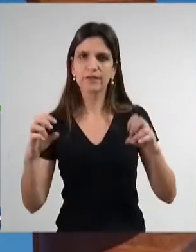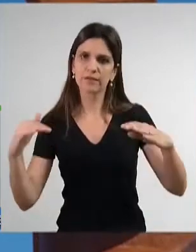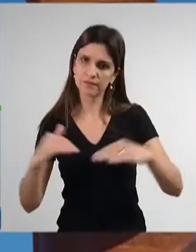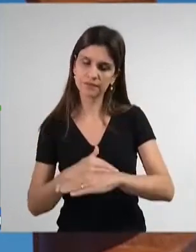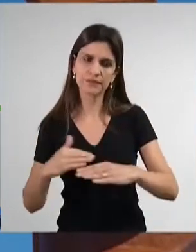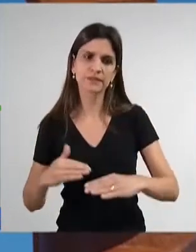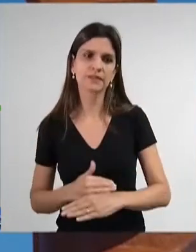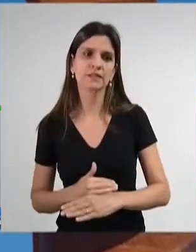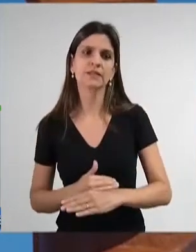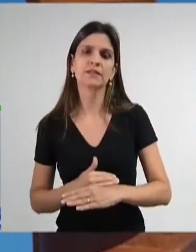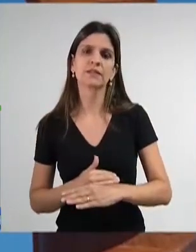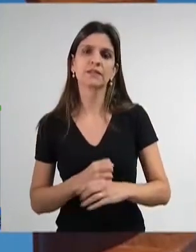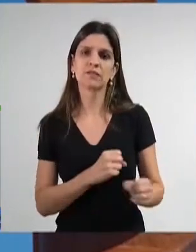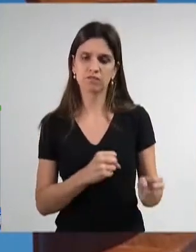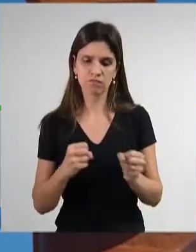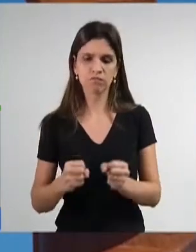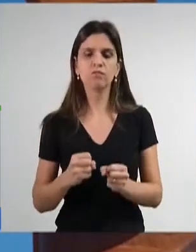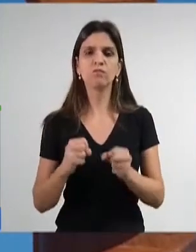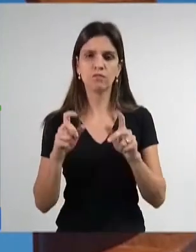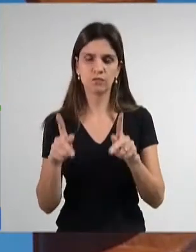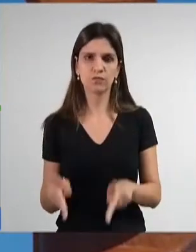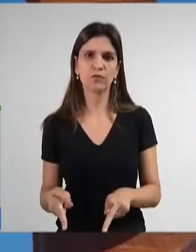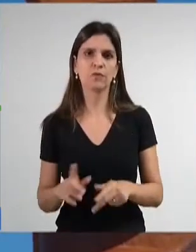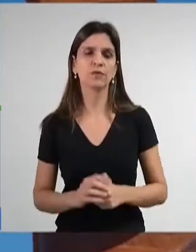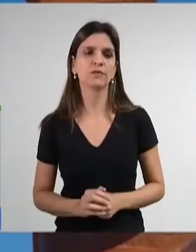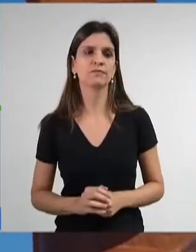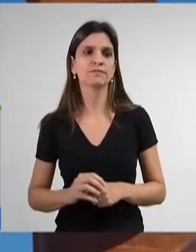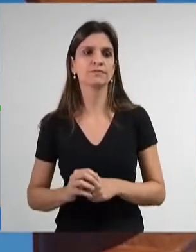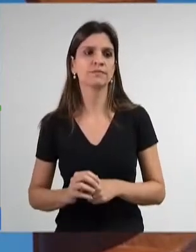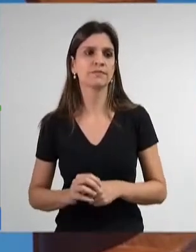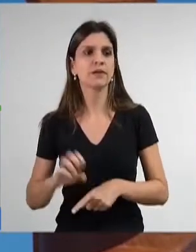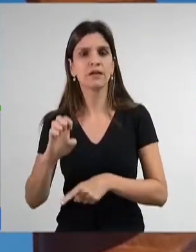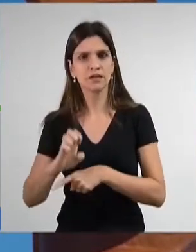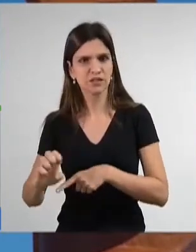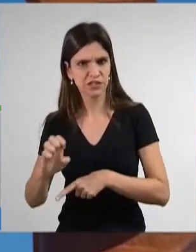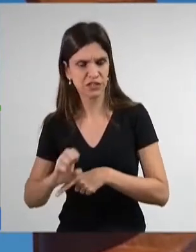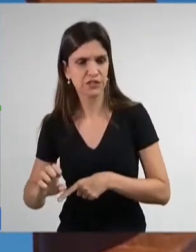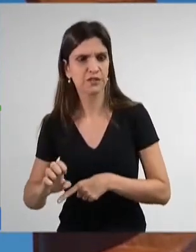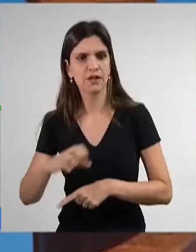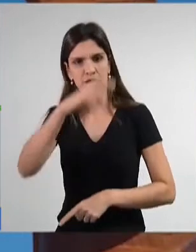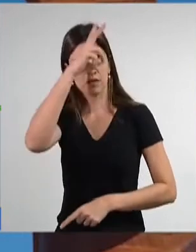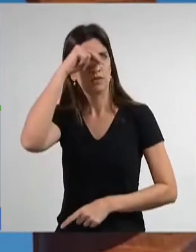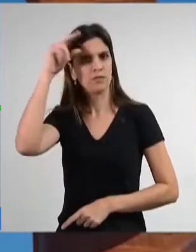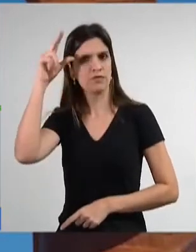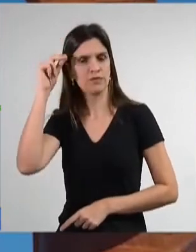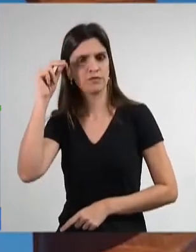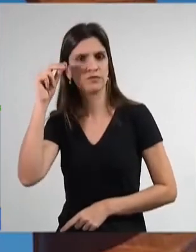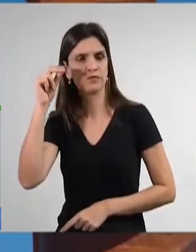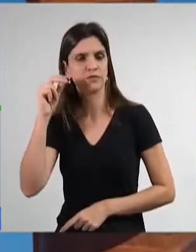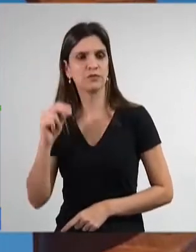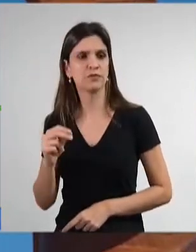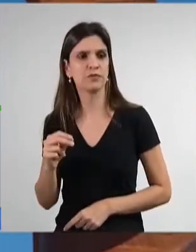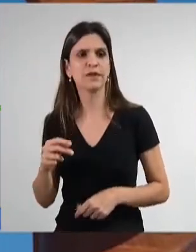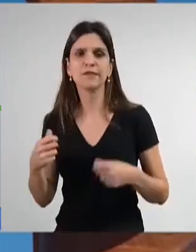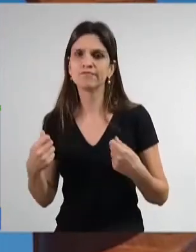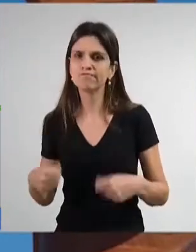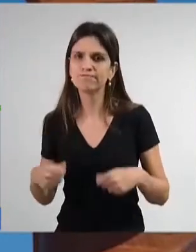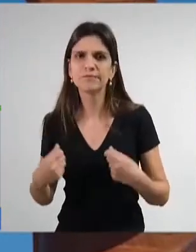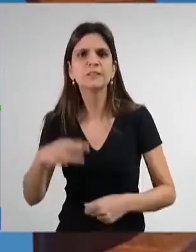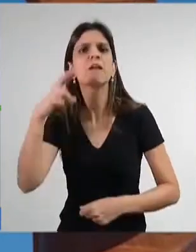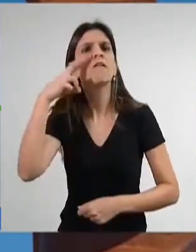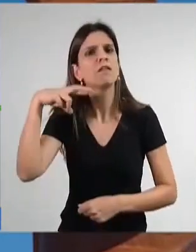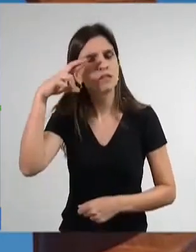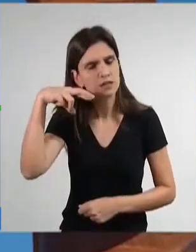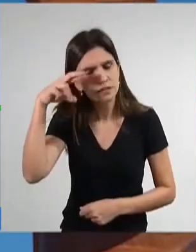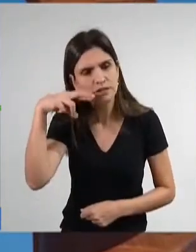do Estado, as prefeituras, têm que intensificar as fiscalizações, tem que ter cada vez